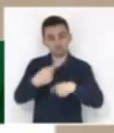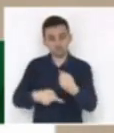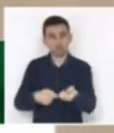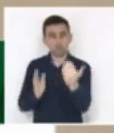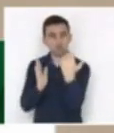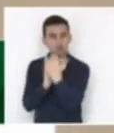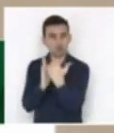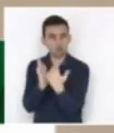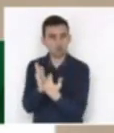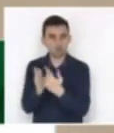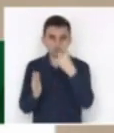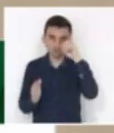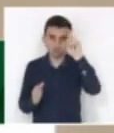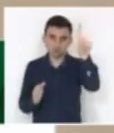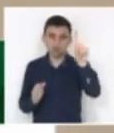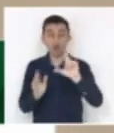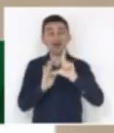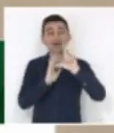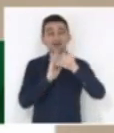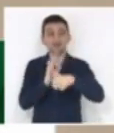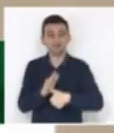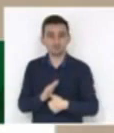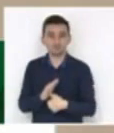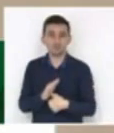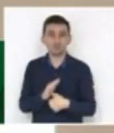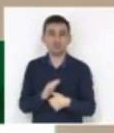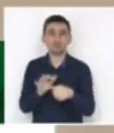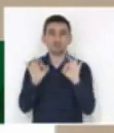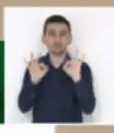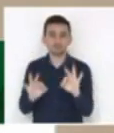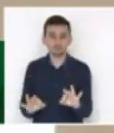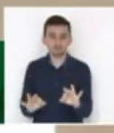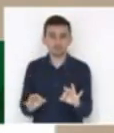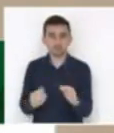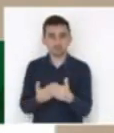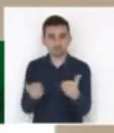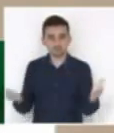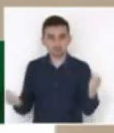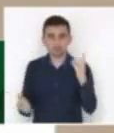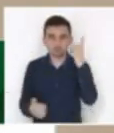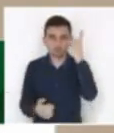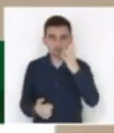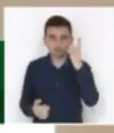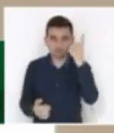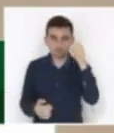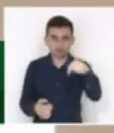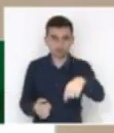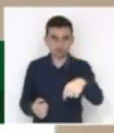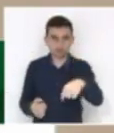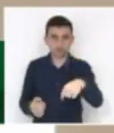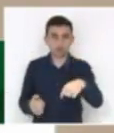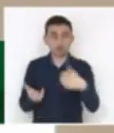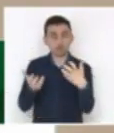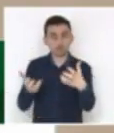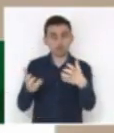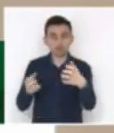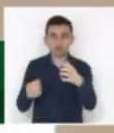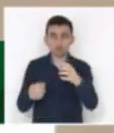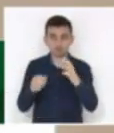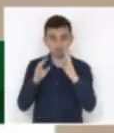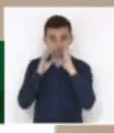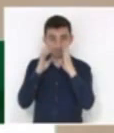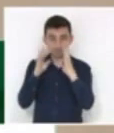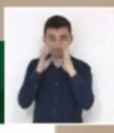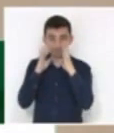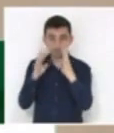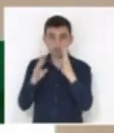e logo após a ordem do dia, eu tenho certeza que todos os deputados e deputadas dessa casa vão querer ouvir a manifestação